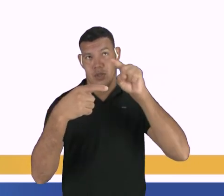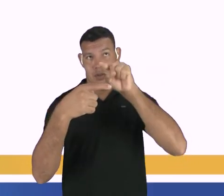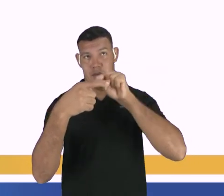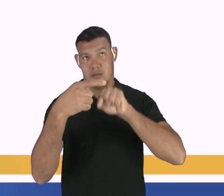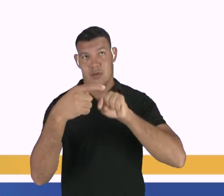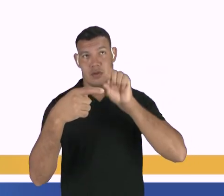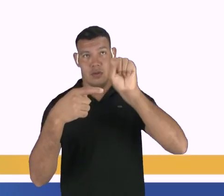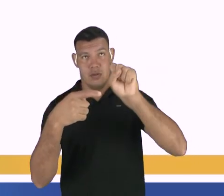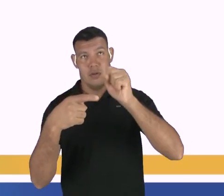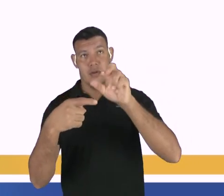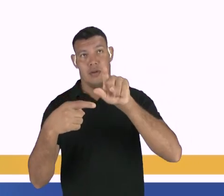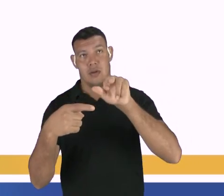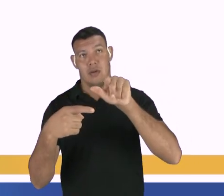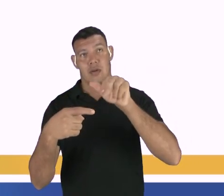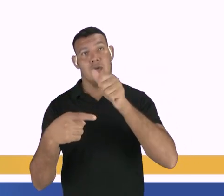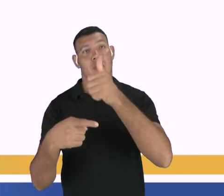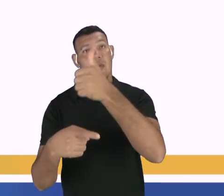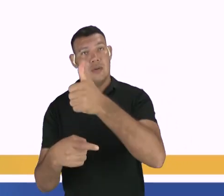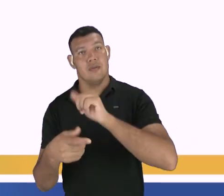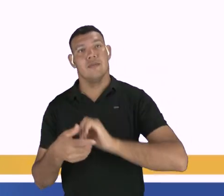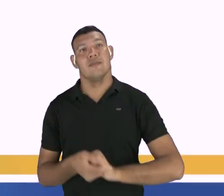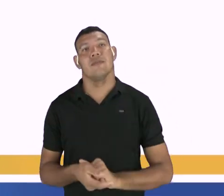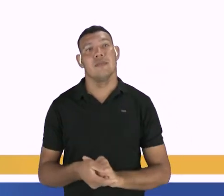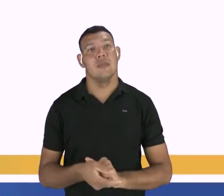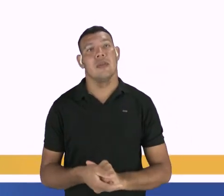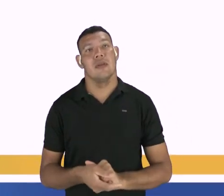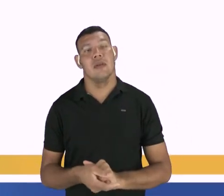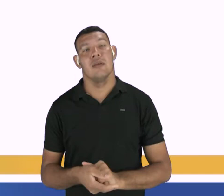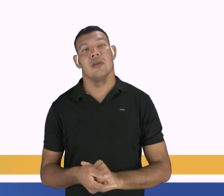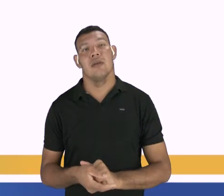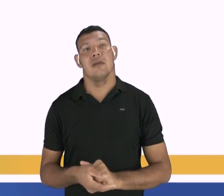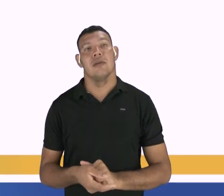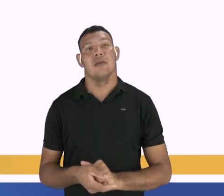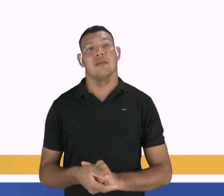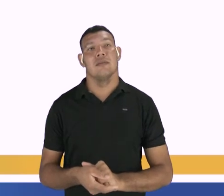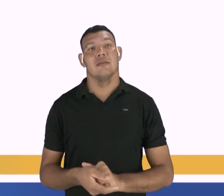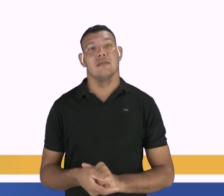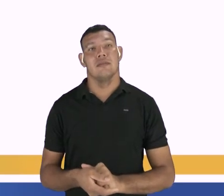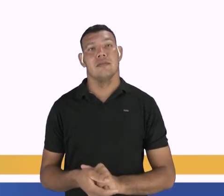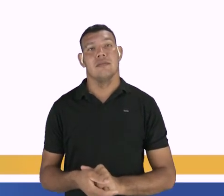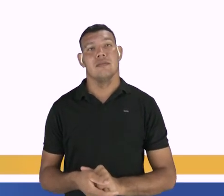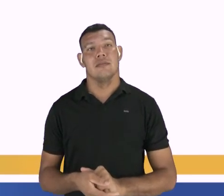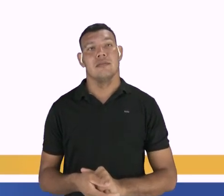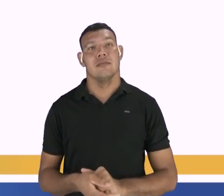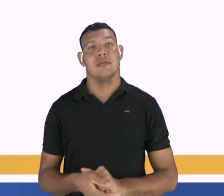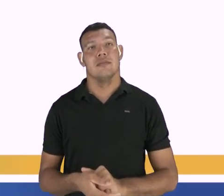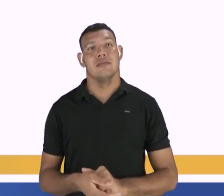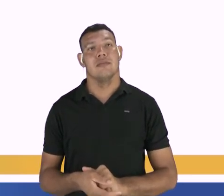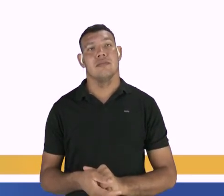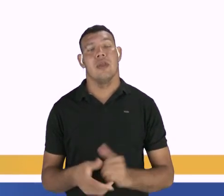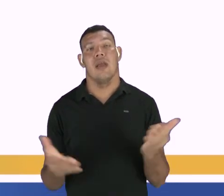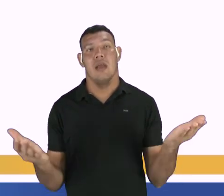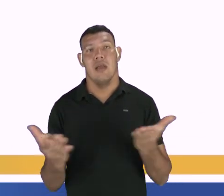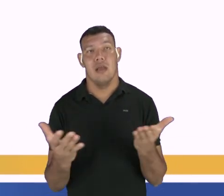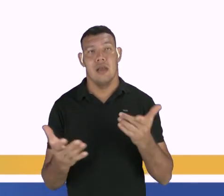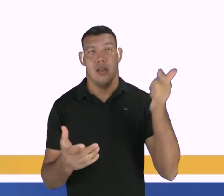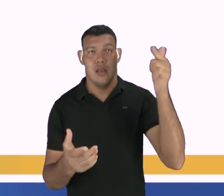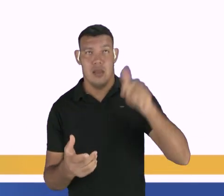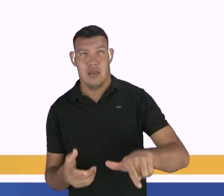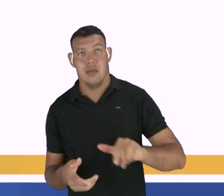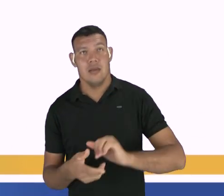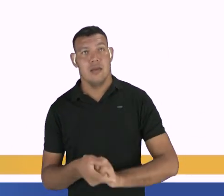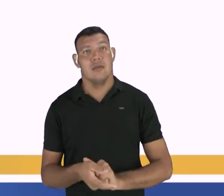tenho 2/8 mais 2/8. Novamente, né, denominadores ficaram iguais, eu vou repetir esse denominador e